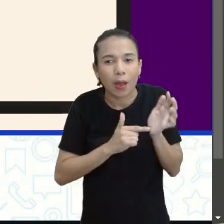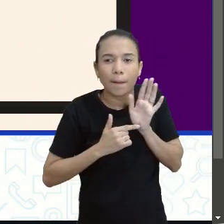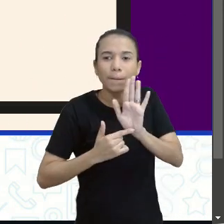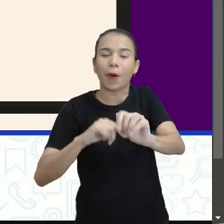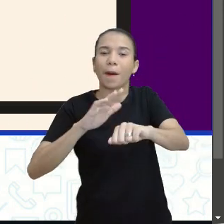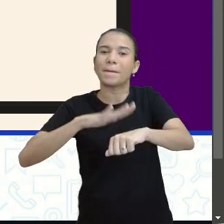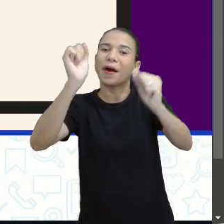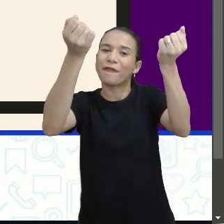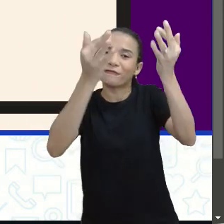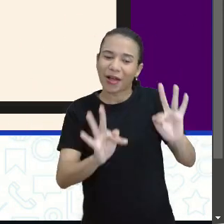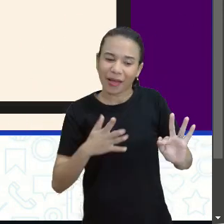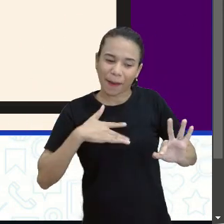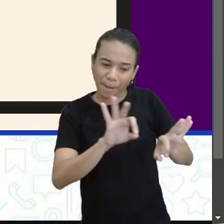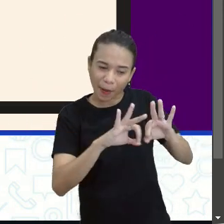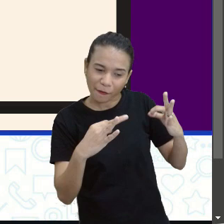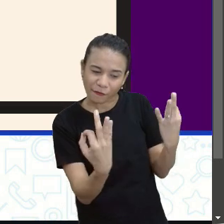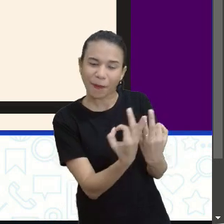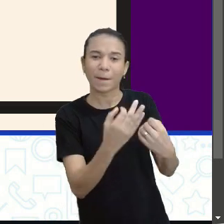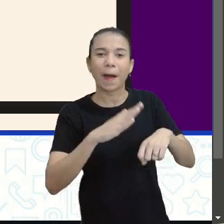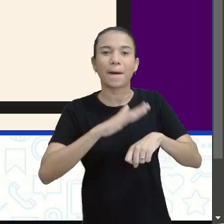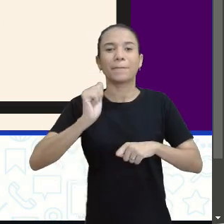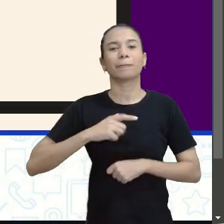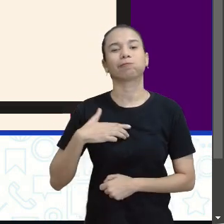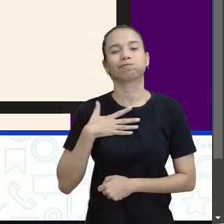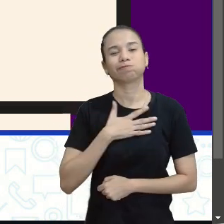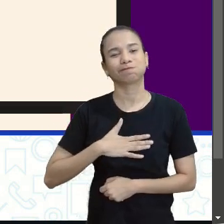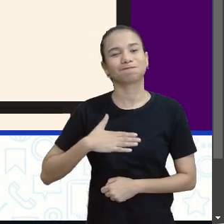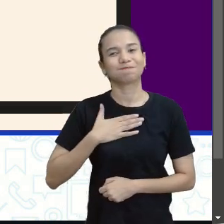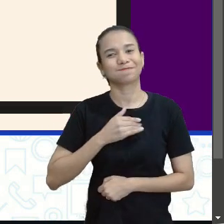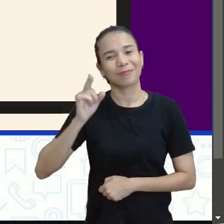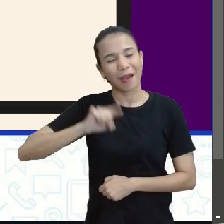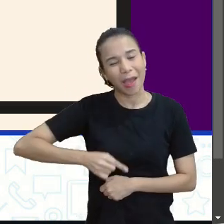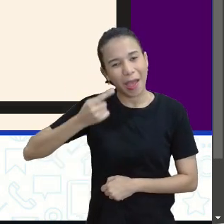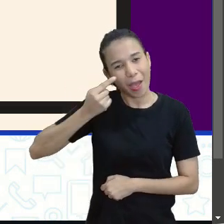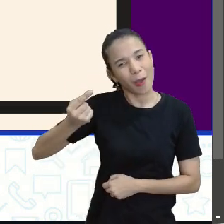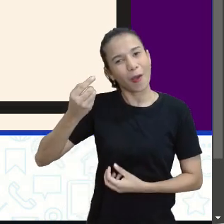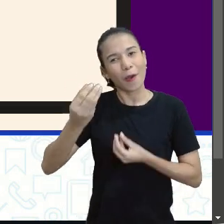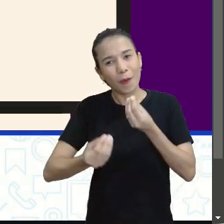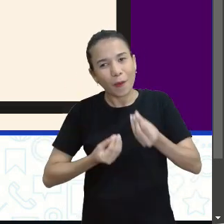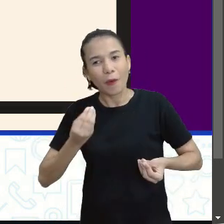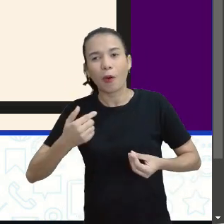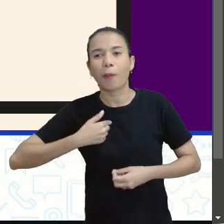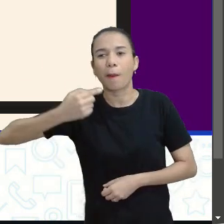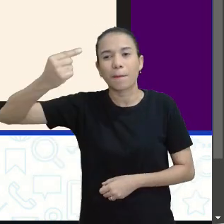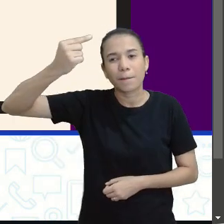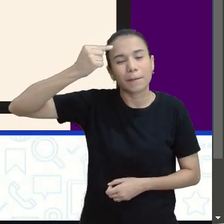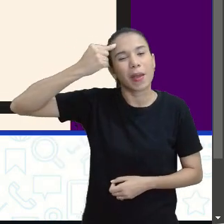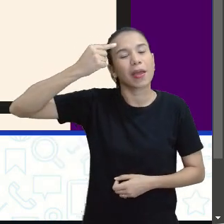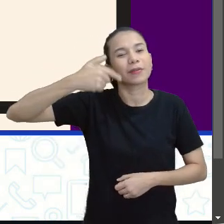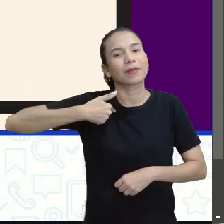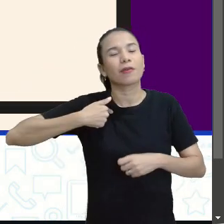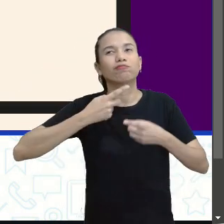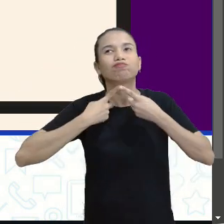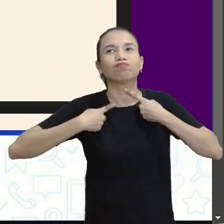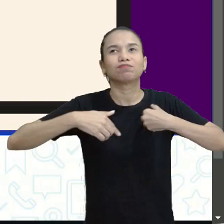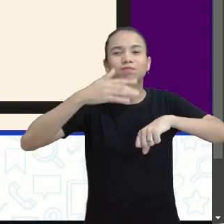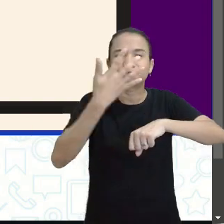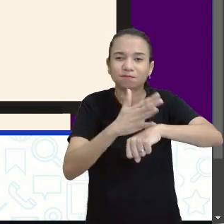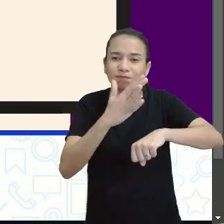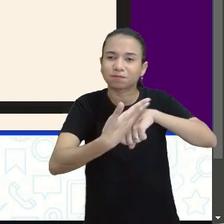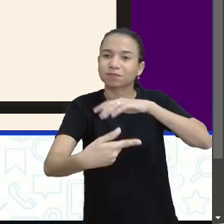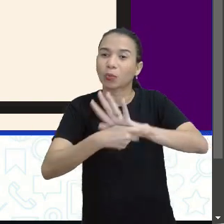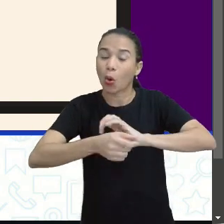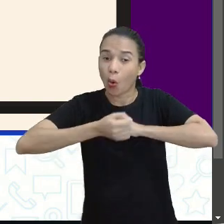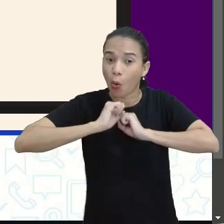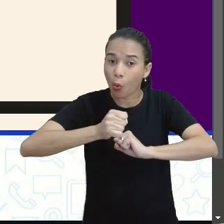mais felicidade para minha família, mais orgulho. É isso que eu penso quando eu vou treinar,